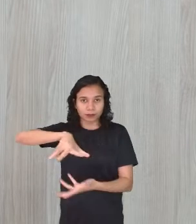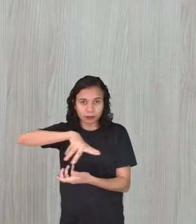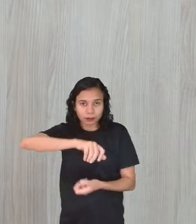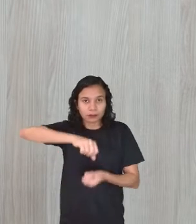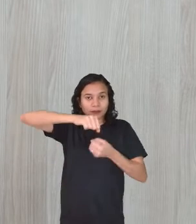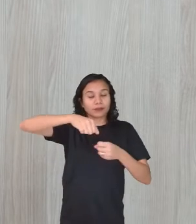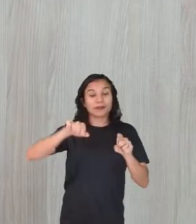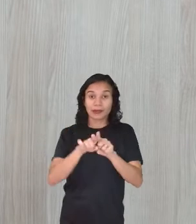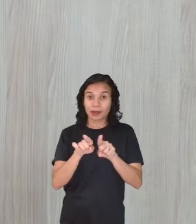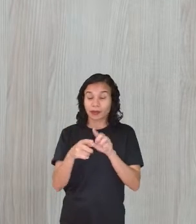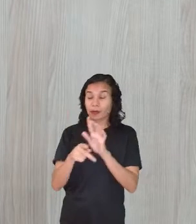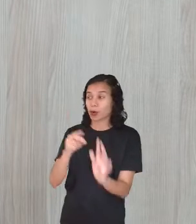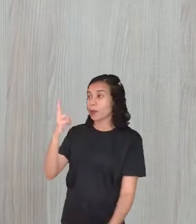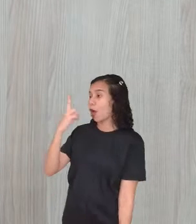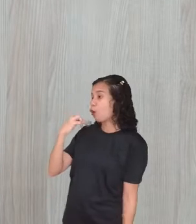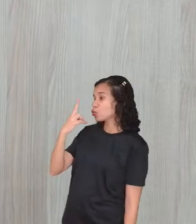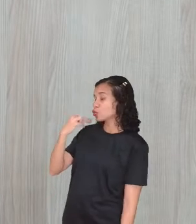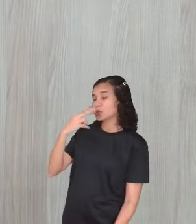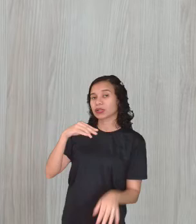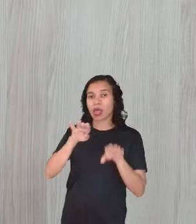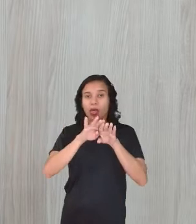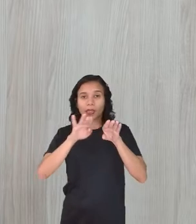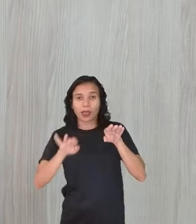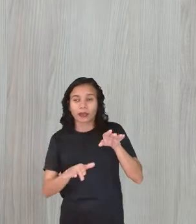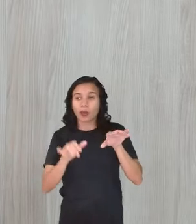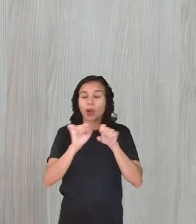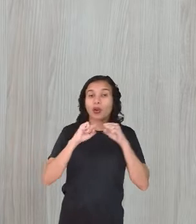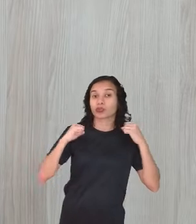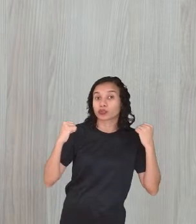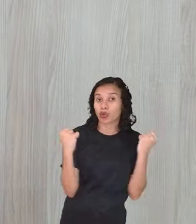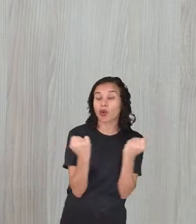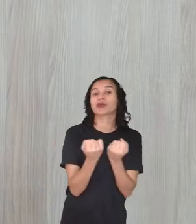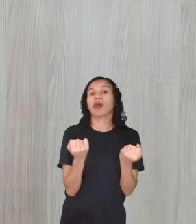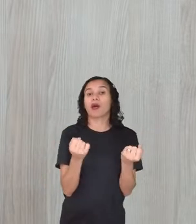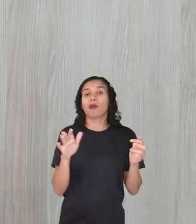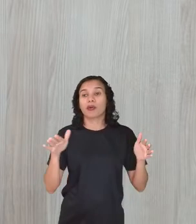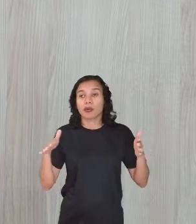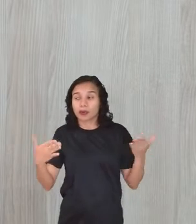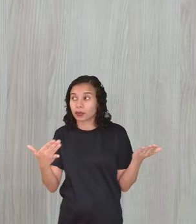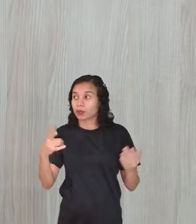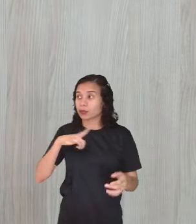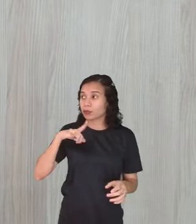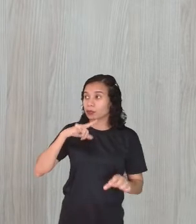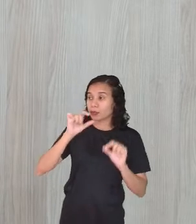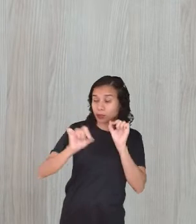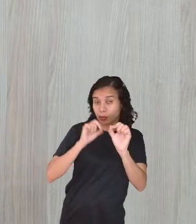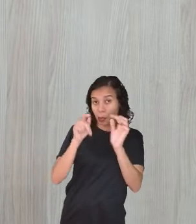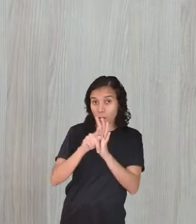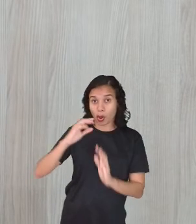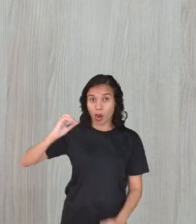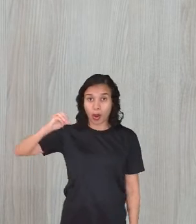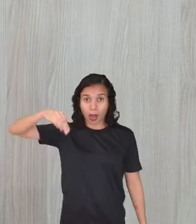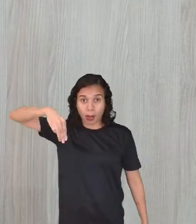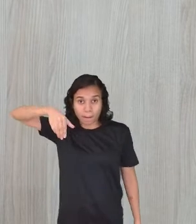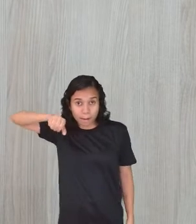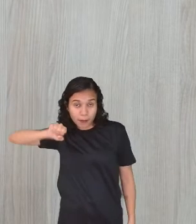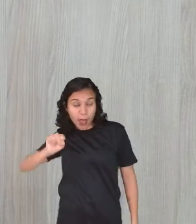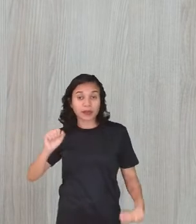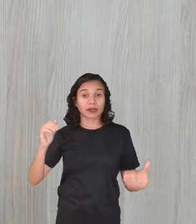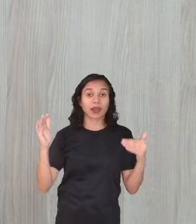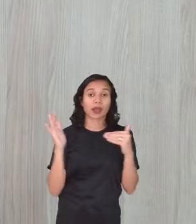a questão de nutrição, desigualdade social. Então, nós queremos, segundo a Organização Mundial de Saúde,